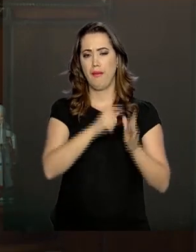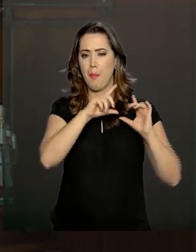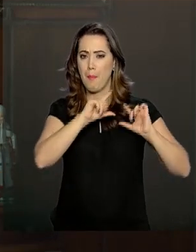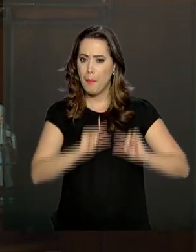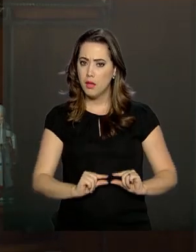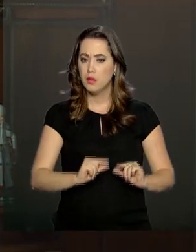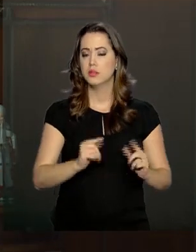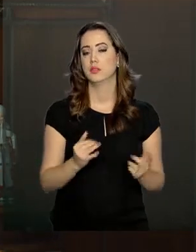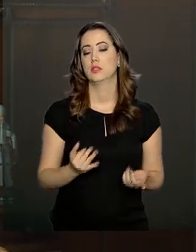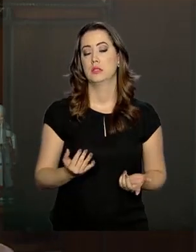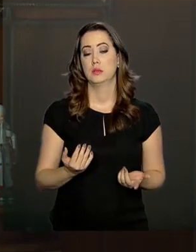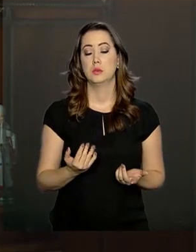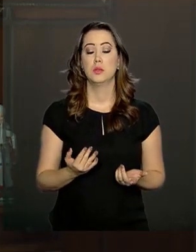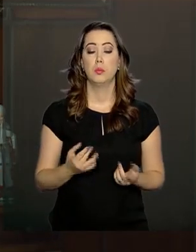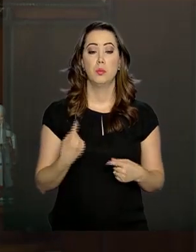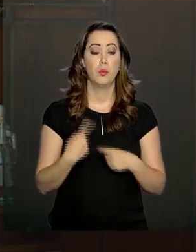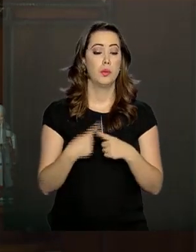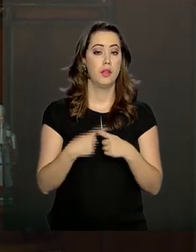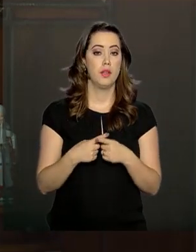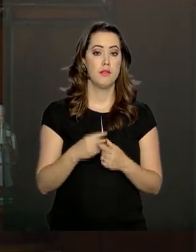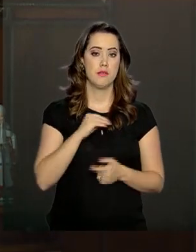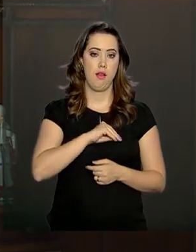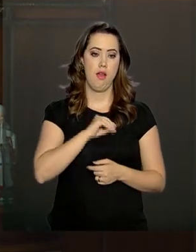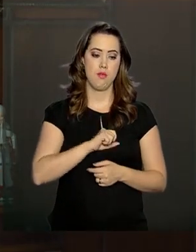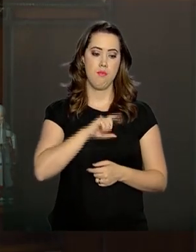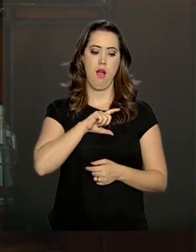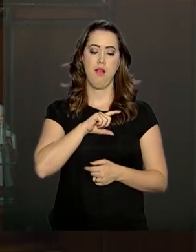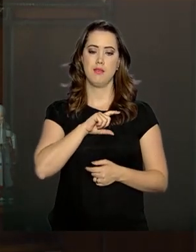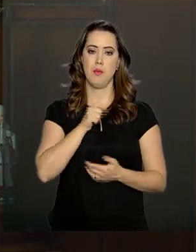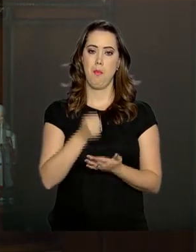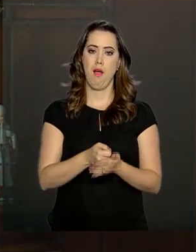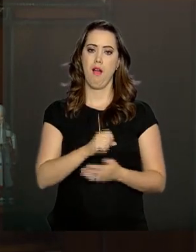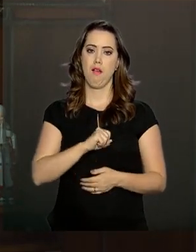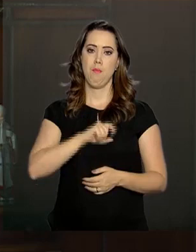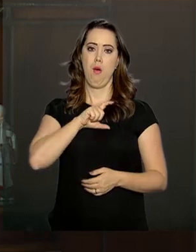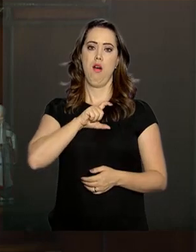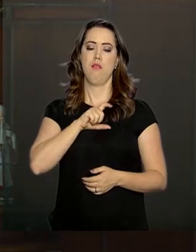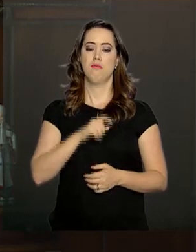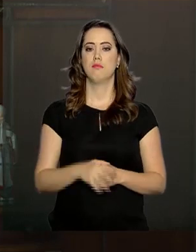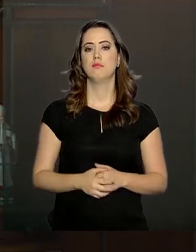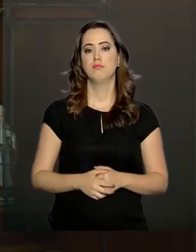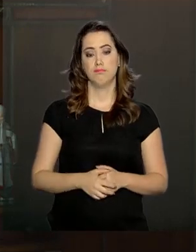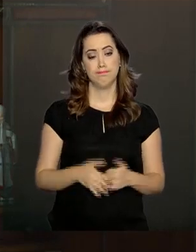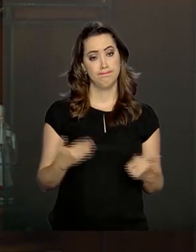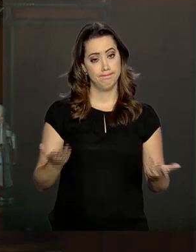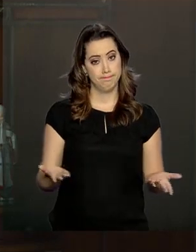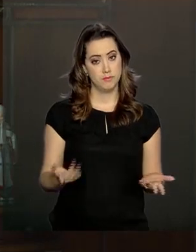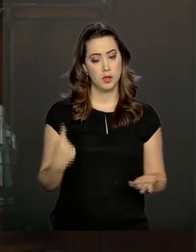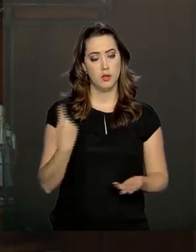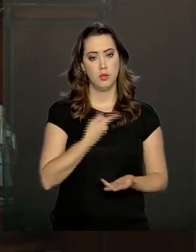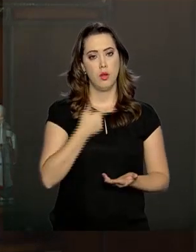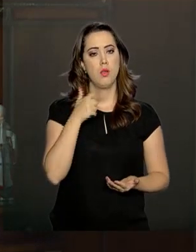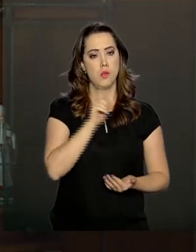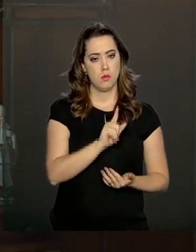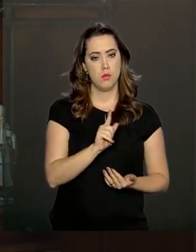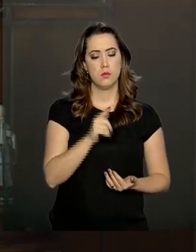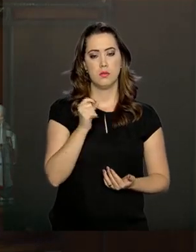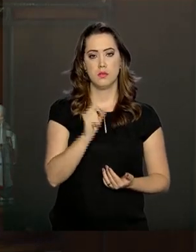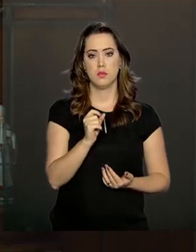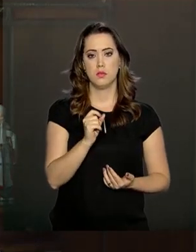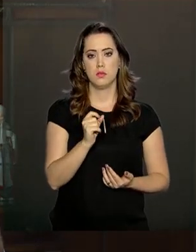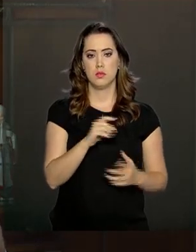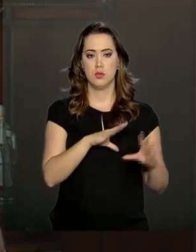menos. E justamente quem ganha mais, está pagando mais. Com isso, nós estamos conseguindo